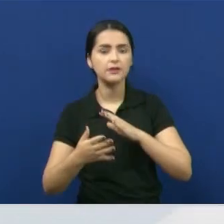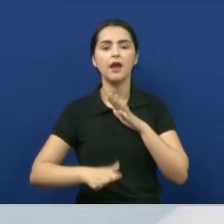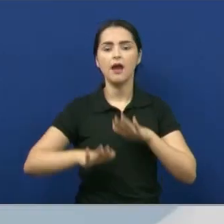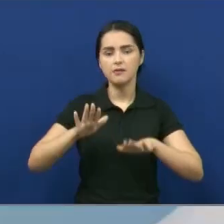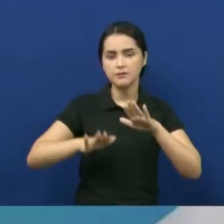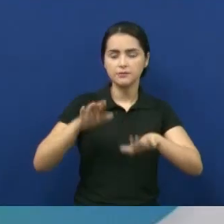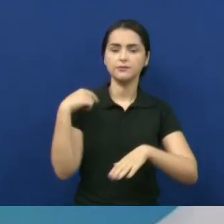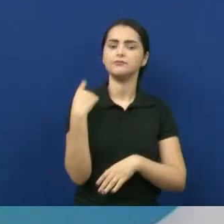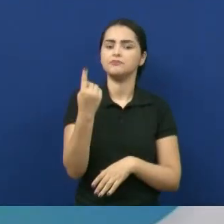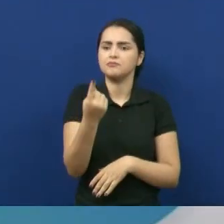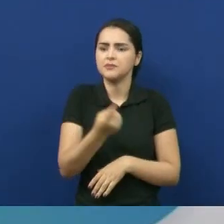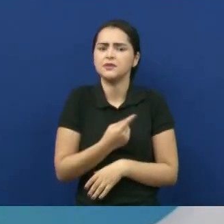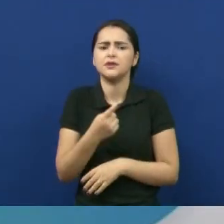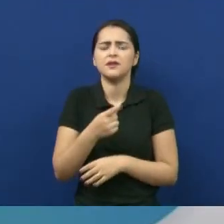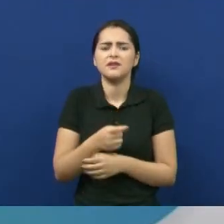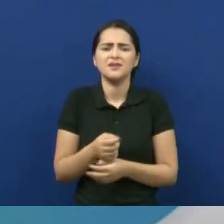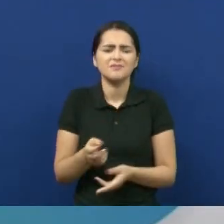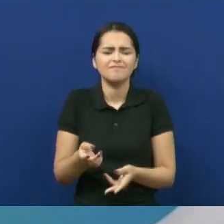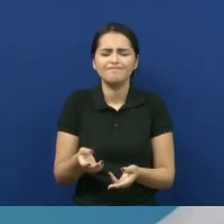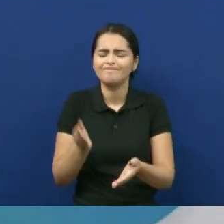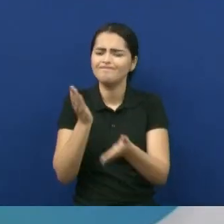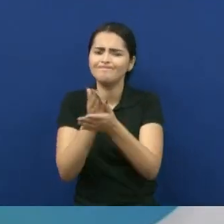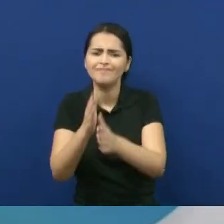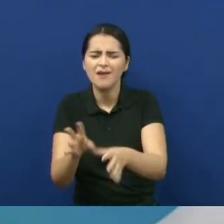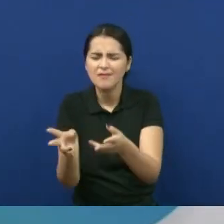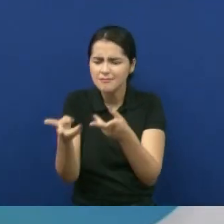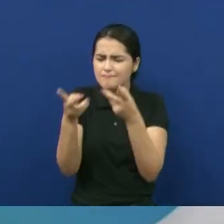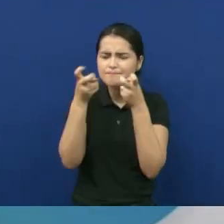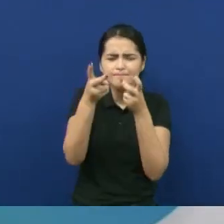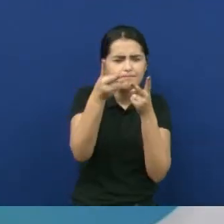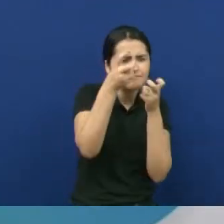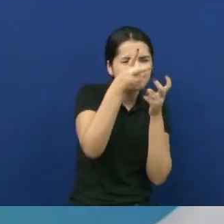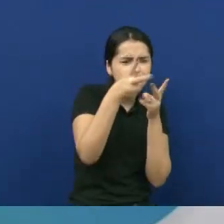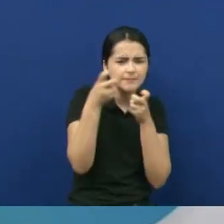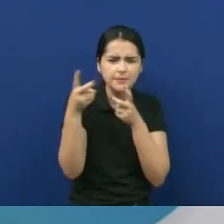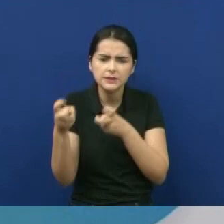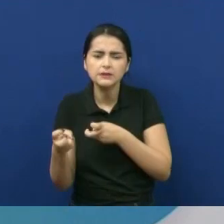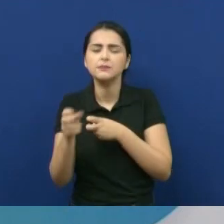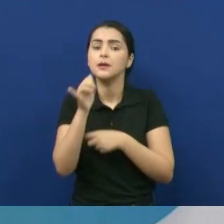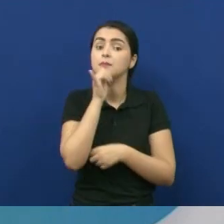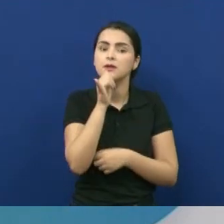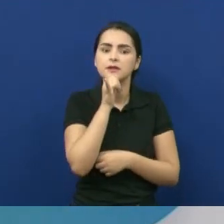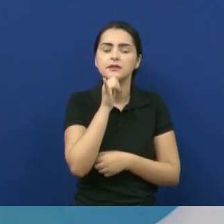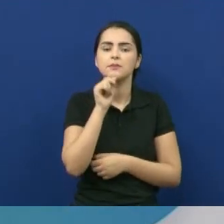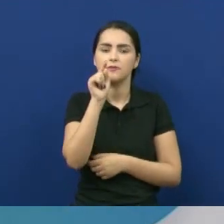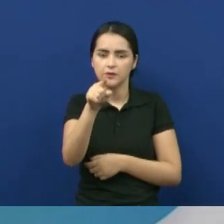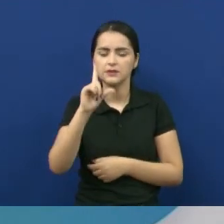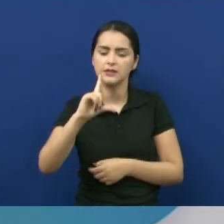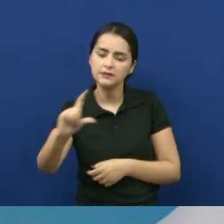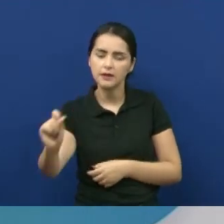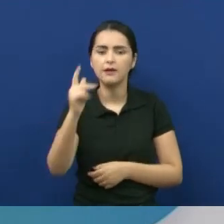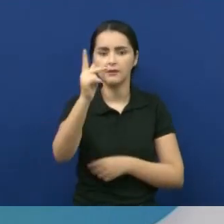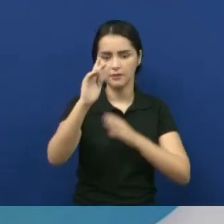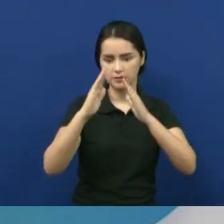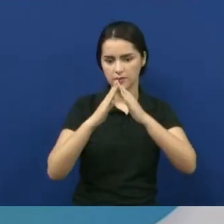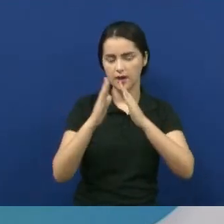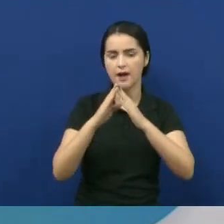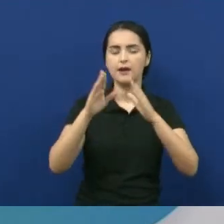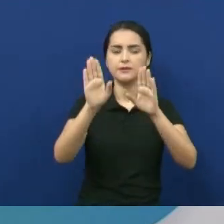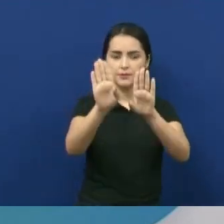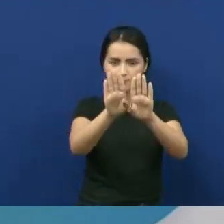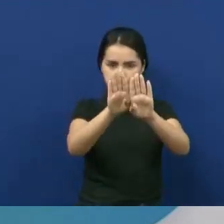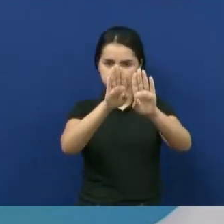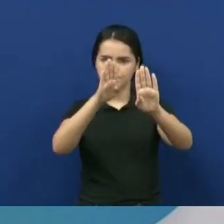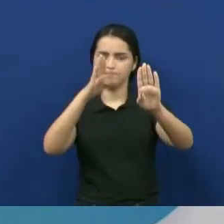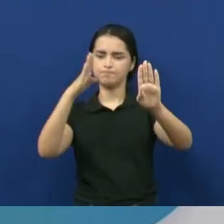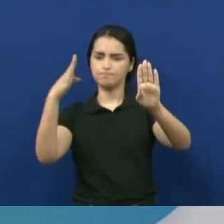vezes nós deixamos de percebê-lo, tal qual a paisagem. Se você, por exemplo, sai da sua casa, abre o portão e o